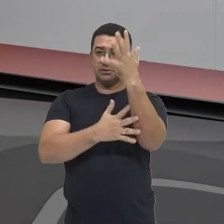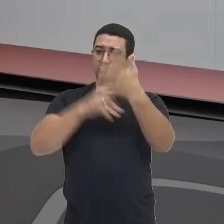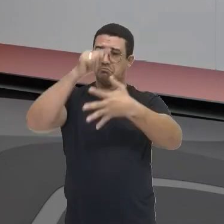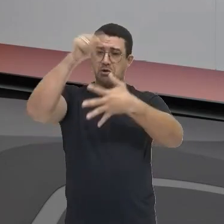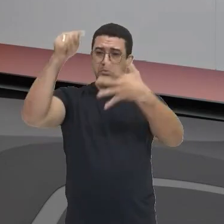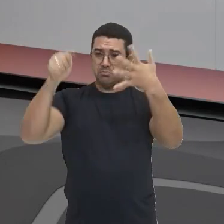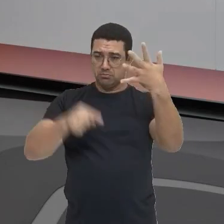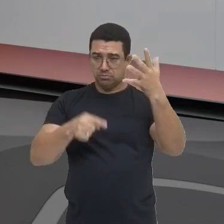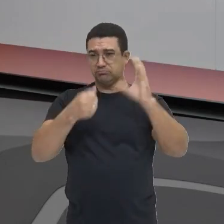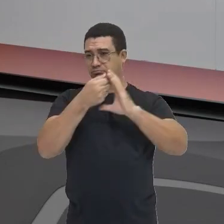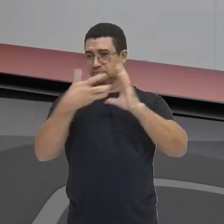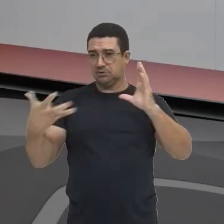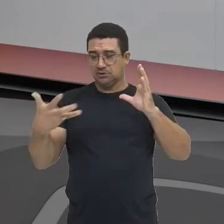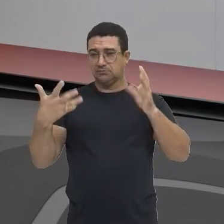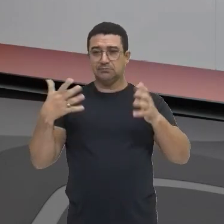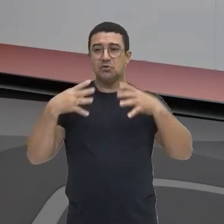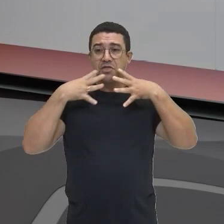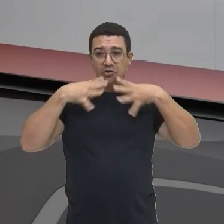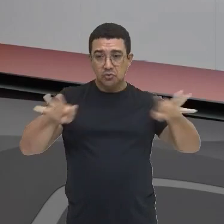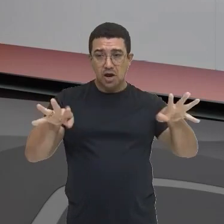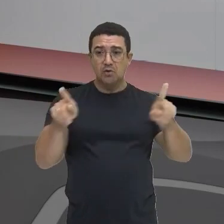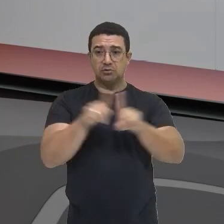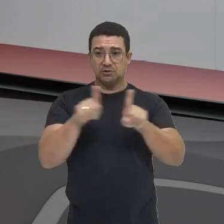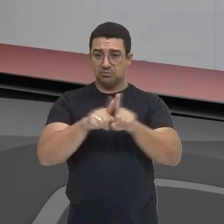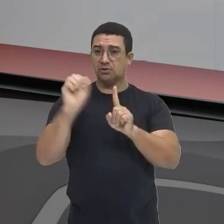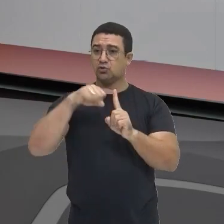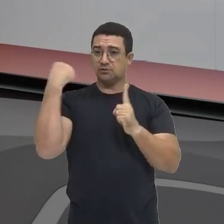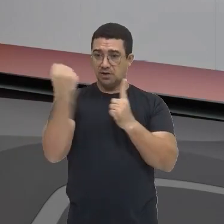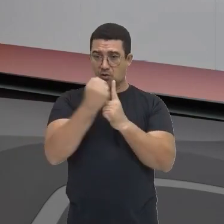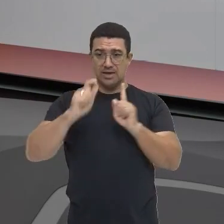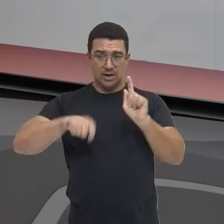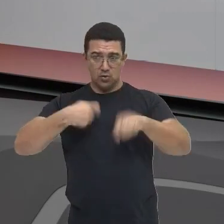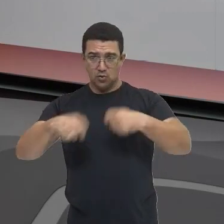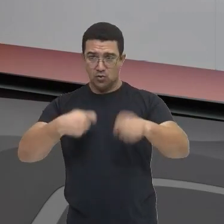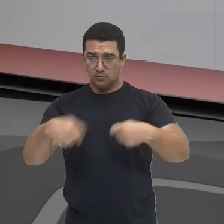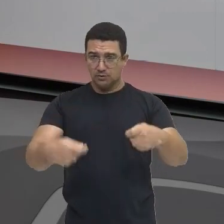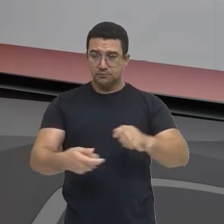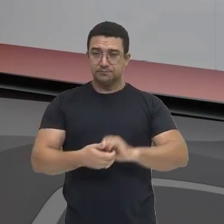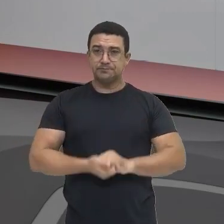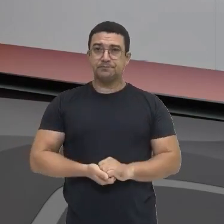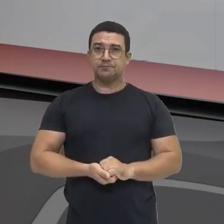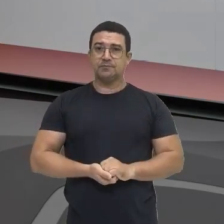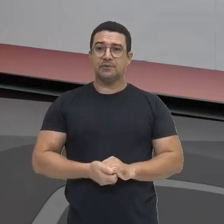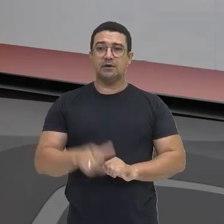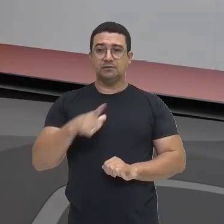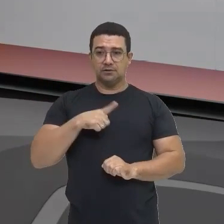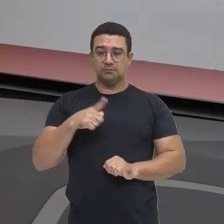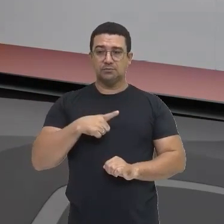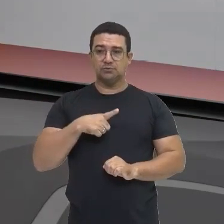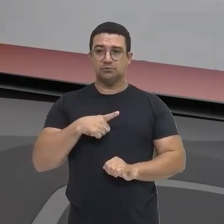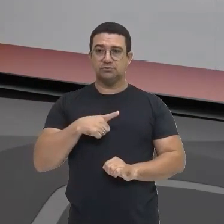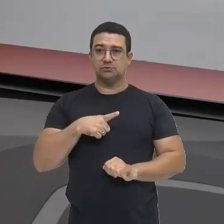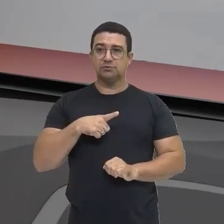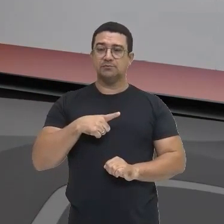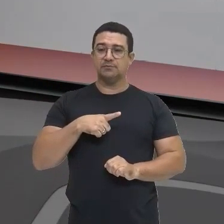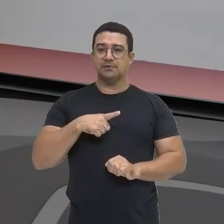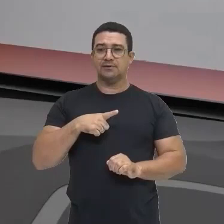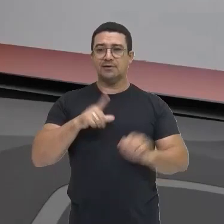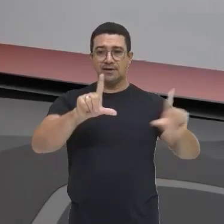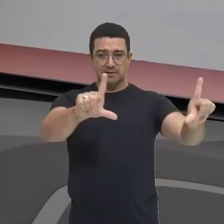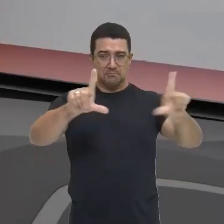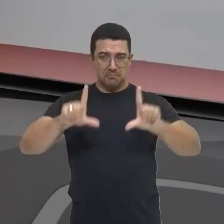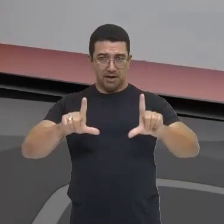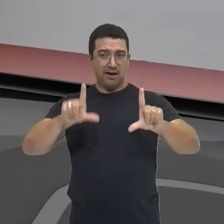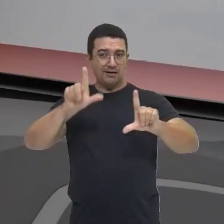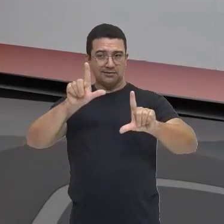outros aspectos, tanto naturais como os aspectos sociais e econômicos, certo? Temos imagens aqui, tá, de mapas que